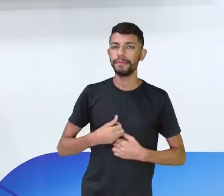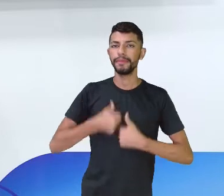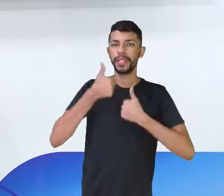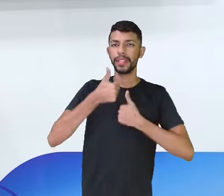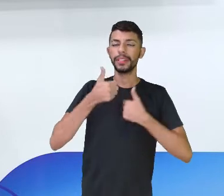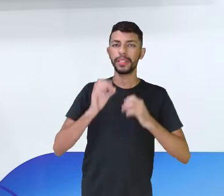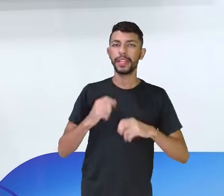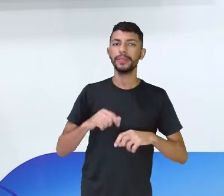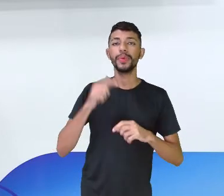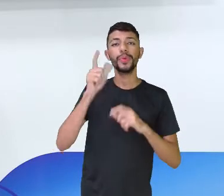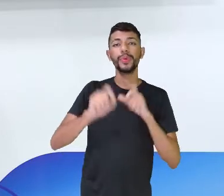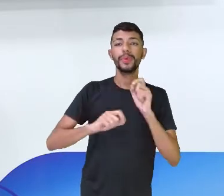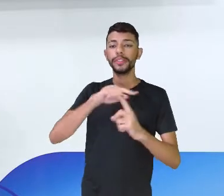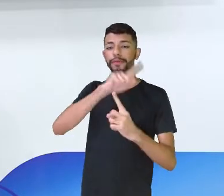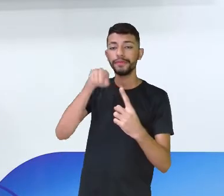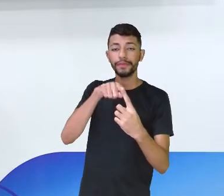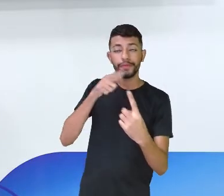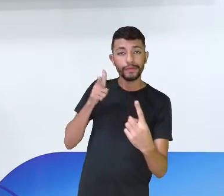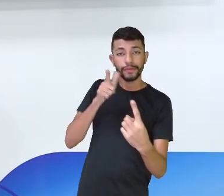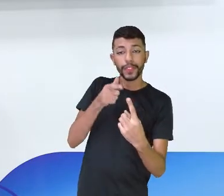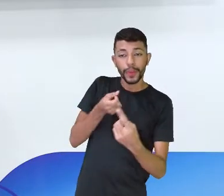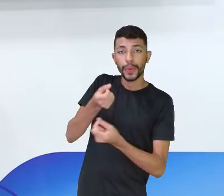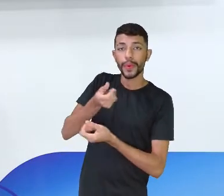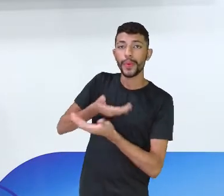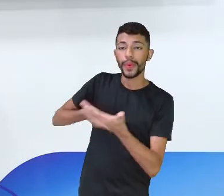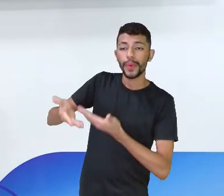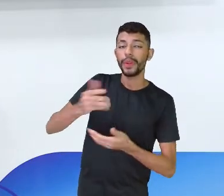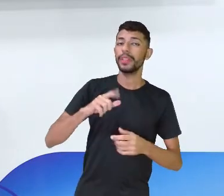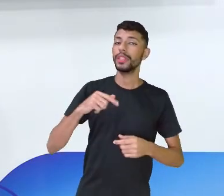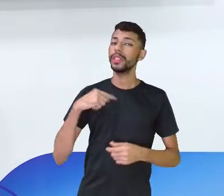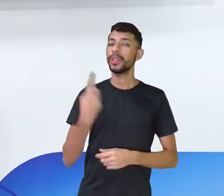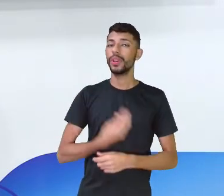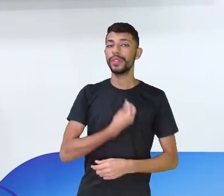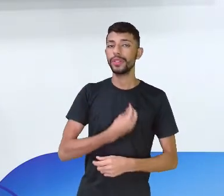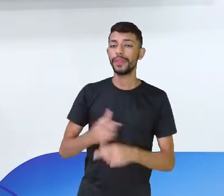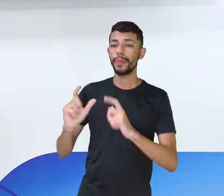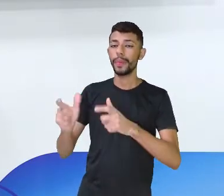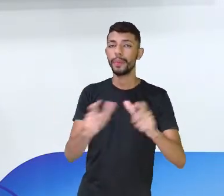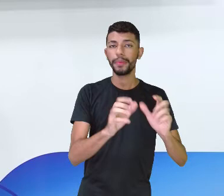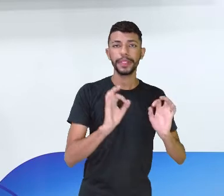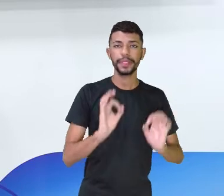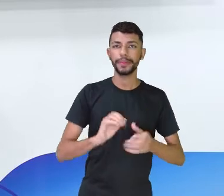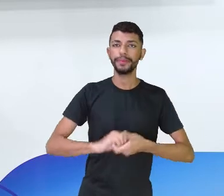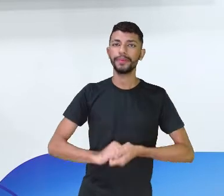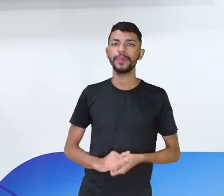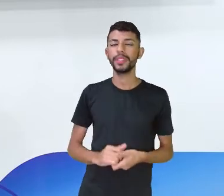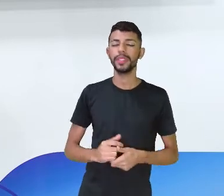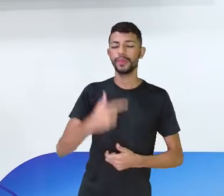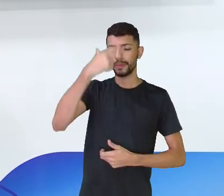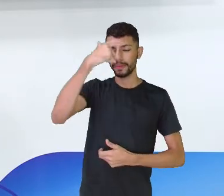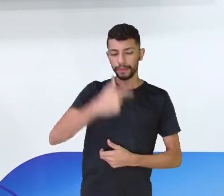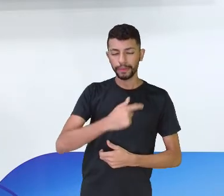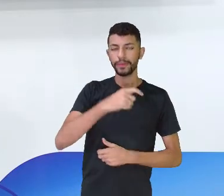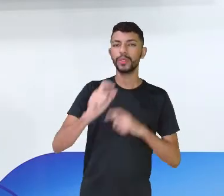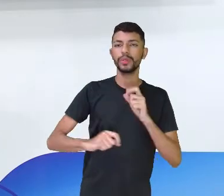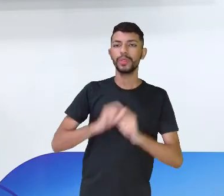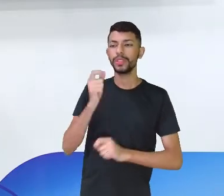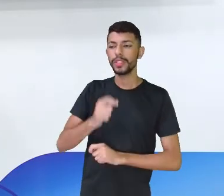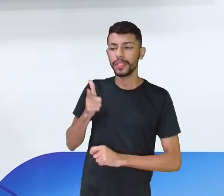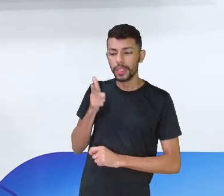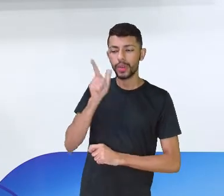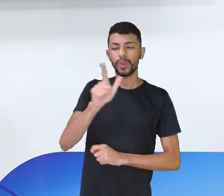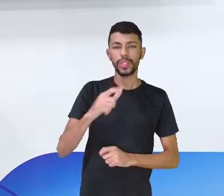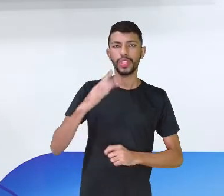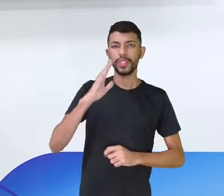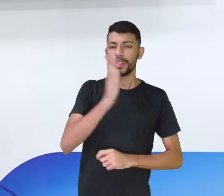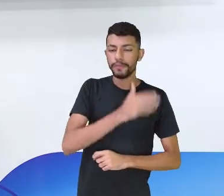esses objetivos, eles vão repercutir aonde a gente está, né? Se eu sou uma pessoa de conquista, se eu sou uma pessoa de bom humor,